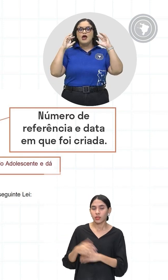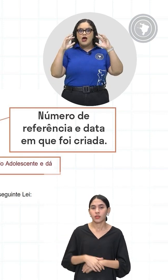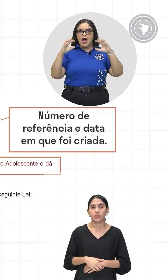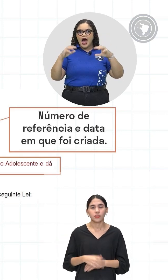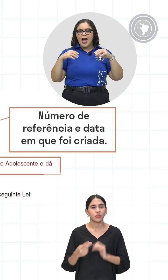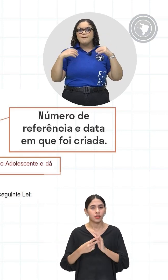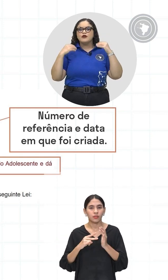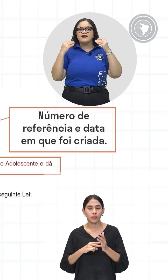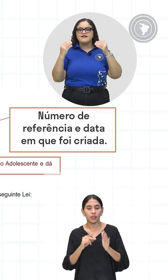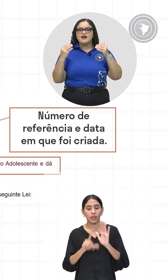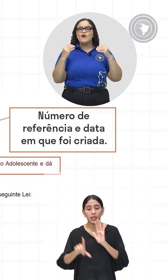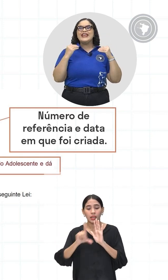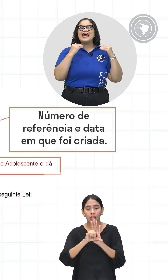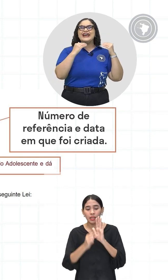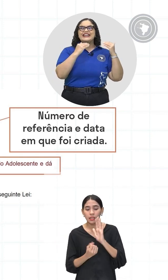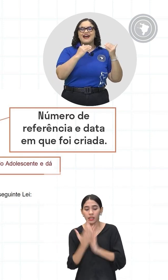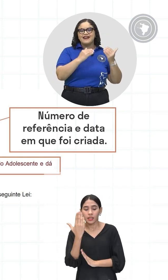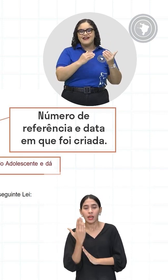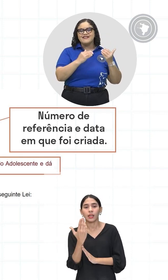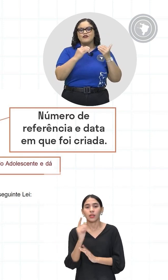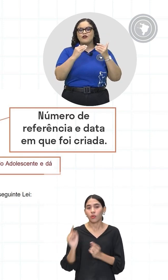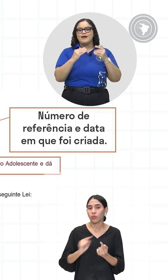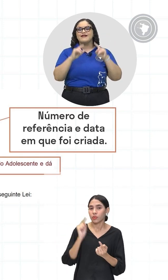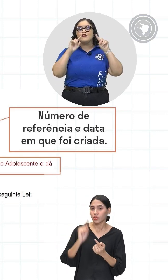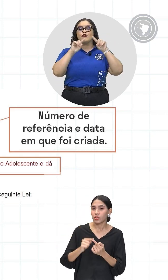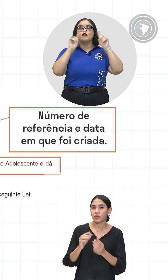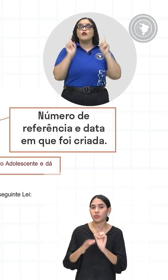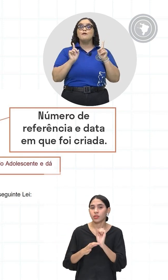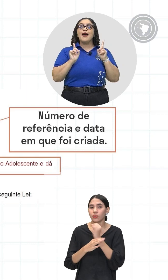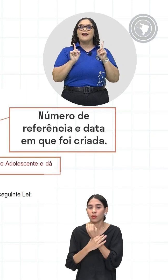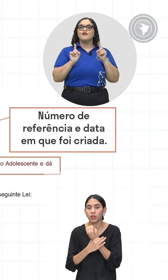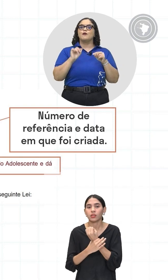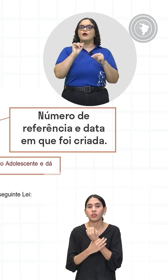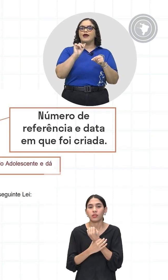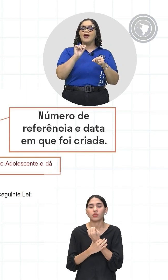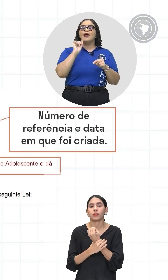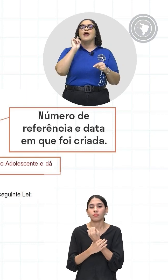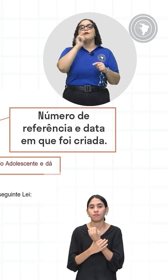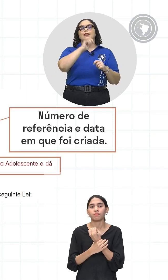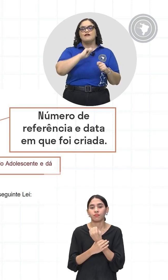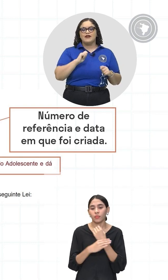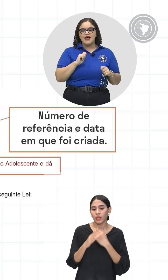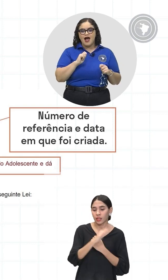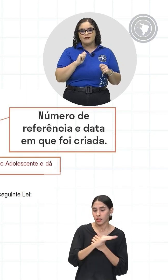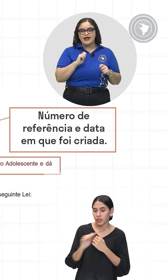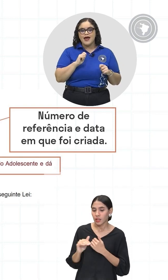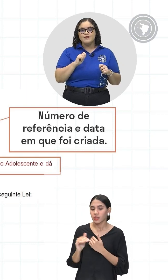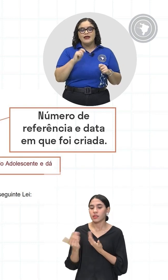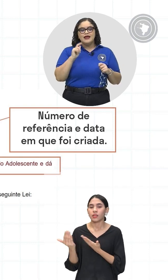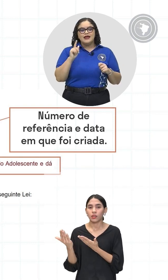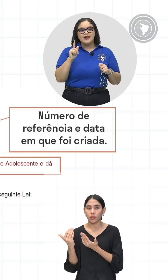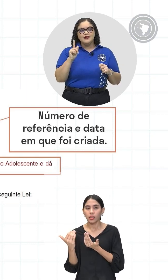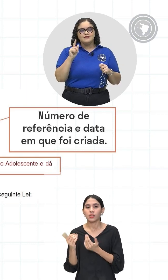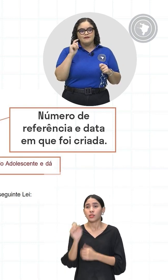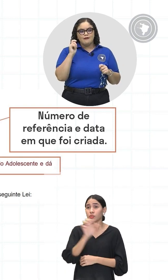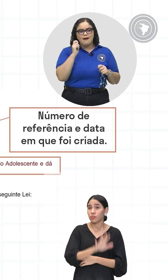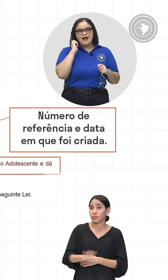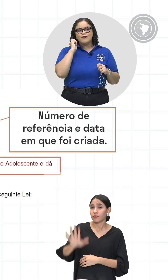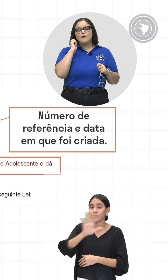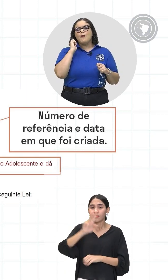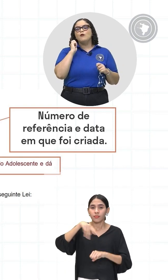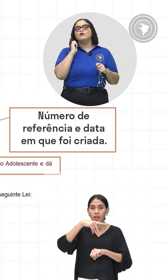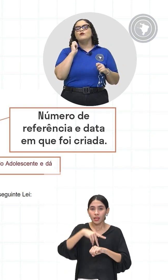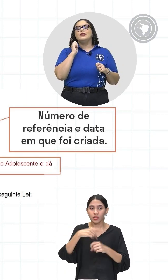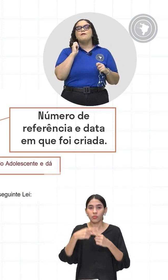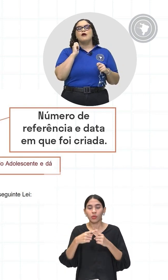reger a proteção da criança e do adolescente em todo o país, porque é uma lei federal, né? E